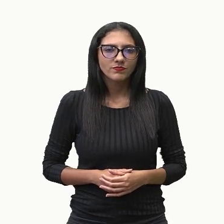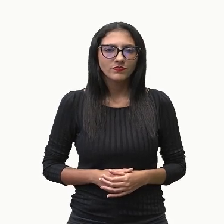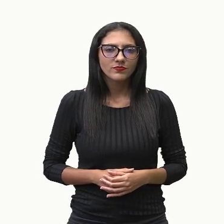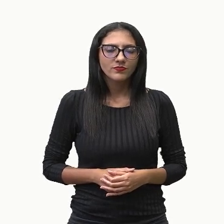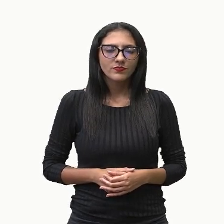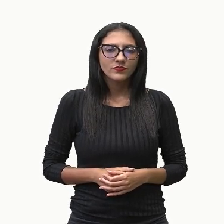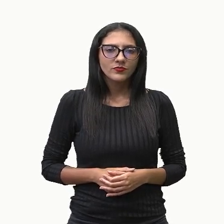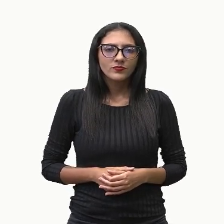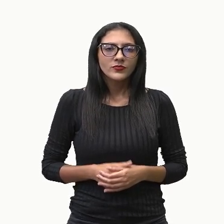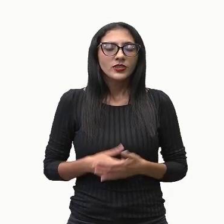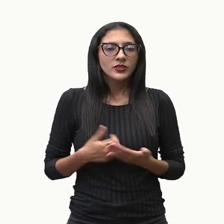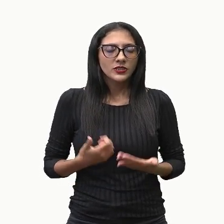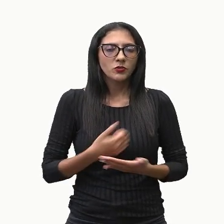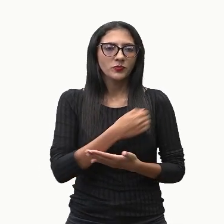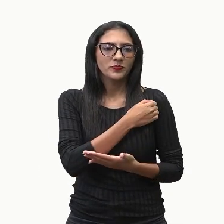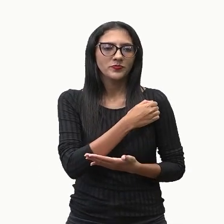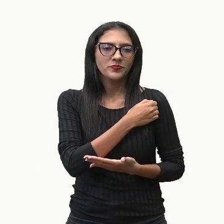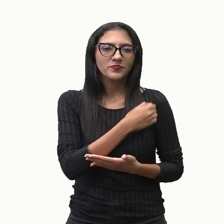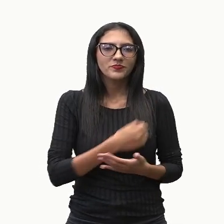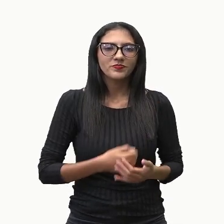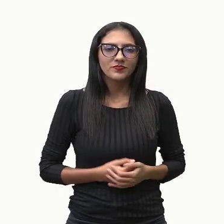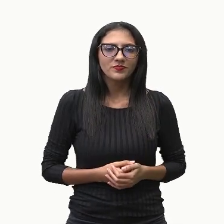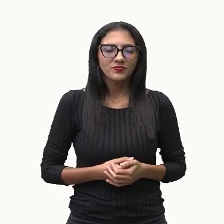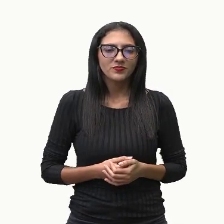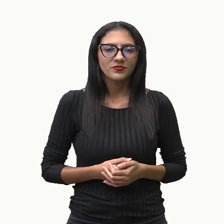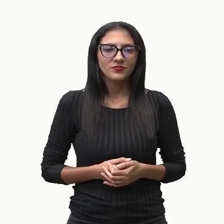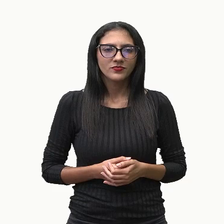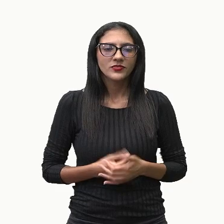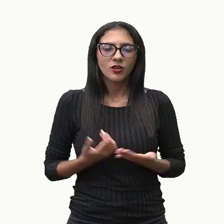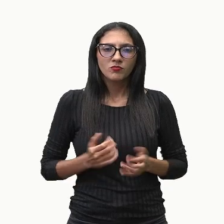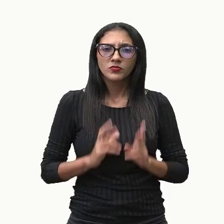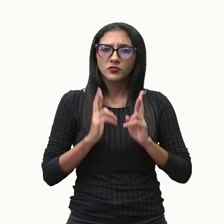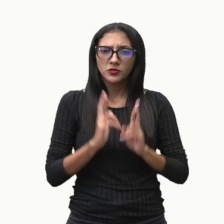então vamos lá. É por aí, eu espero que